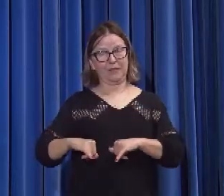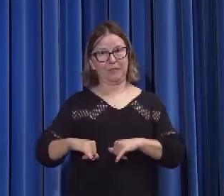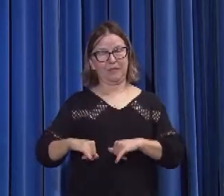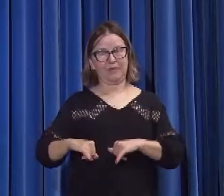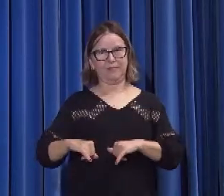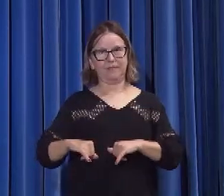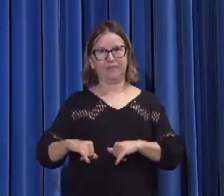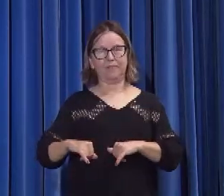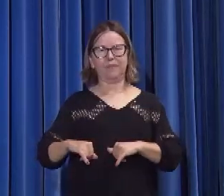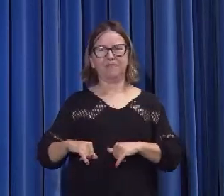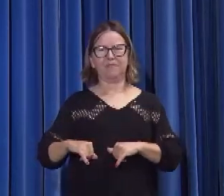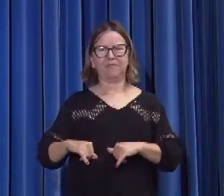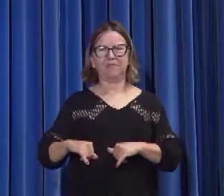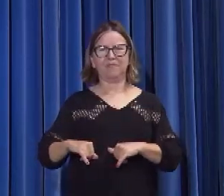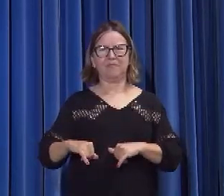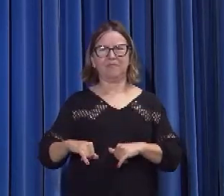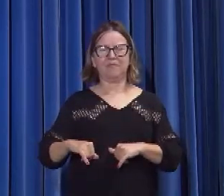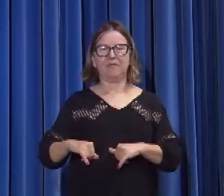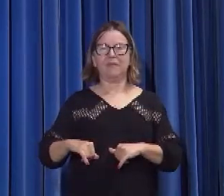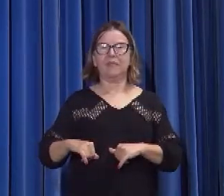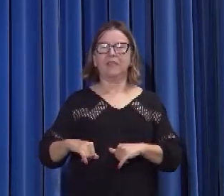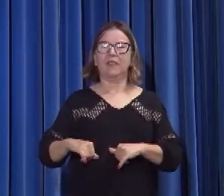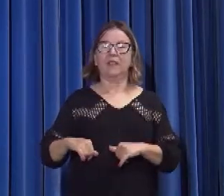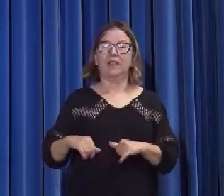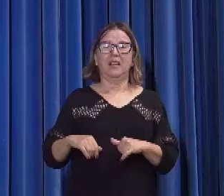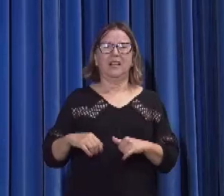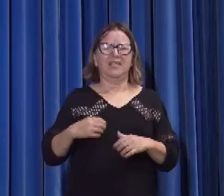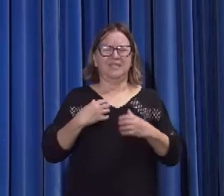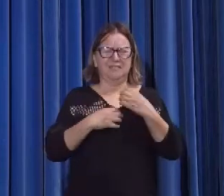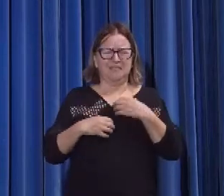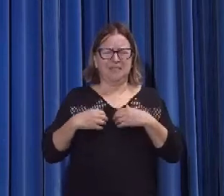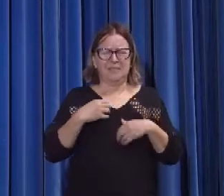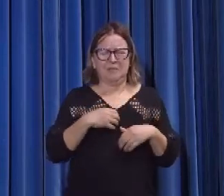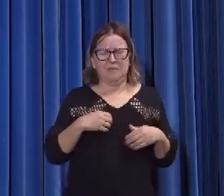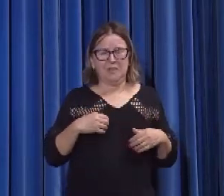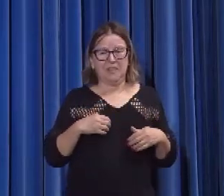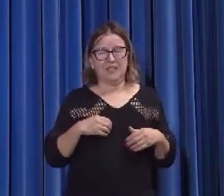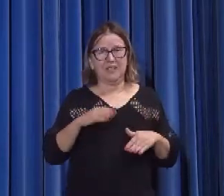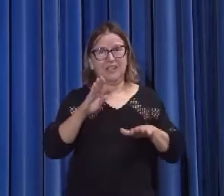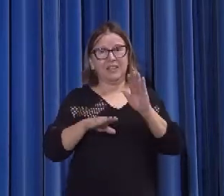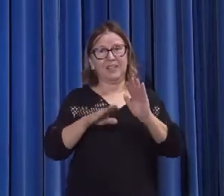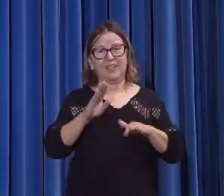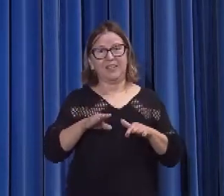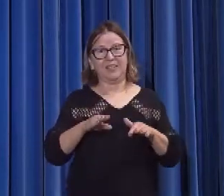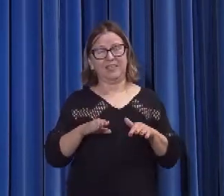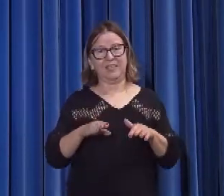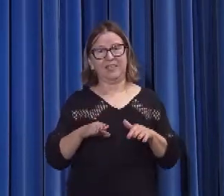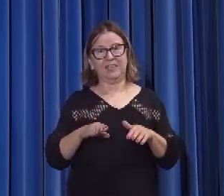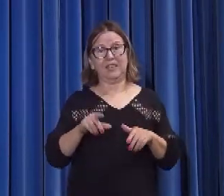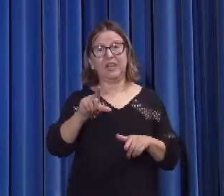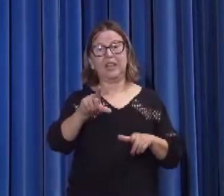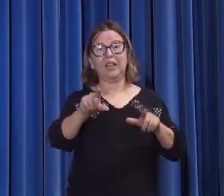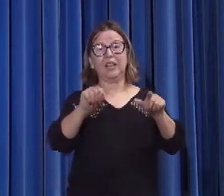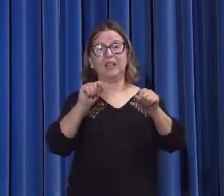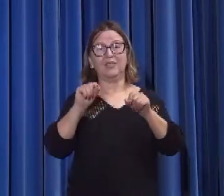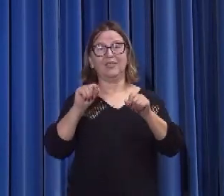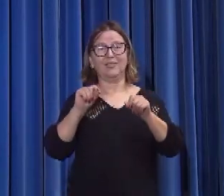Antes ele se desespera e às vezes toma atitudes que o levam para um abismo ainda